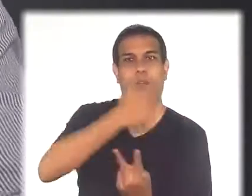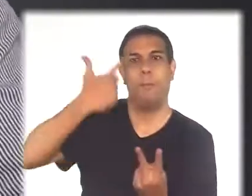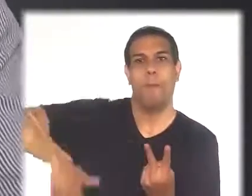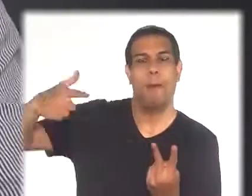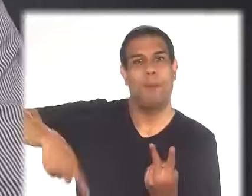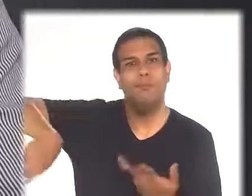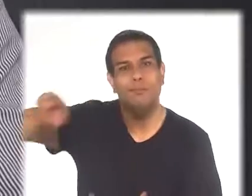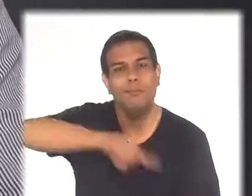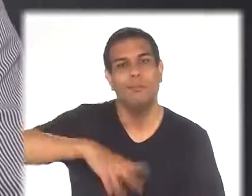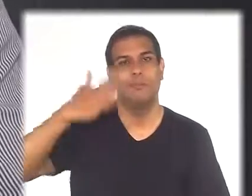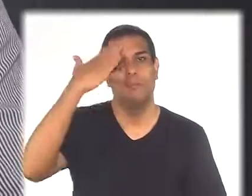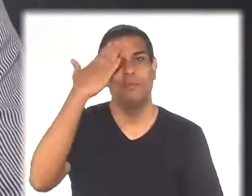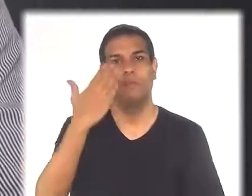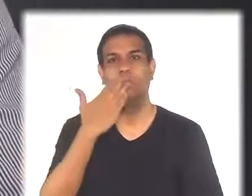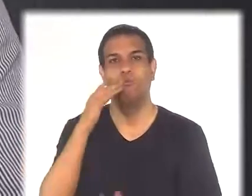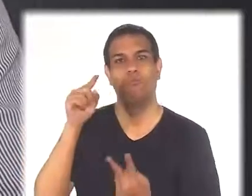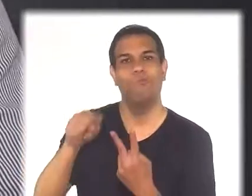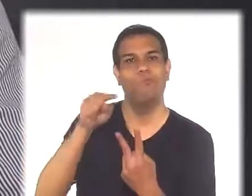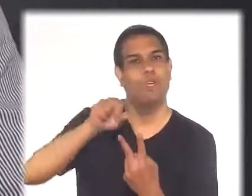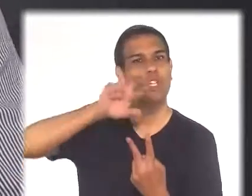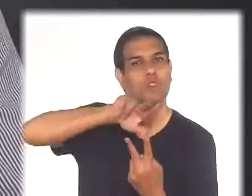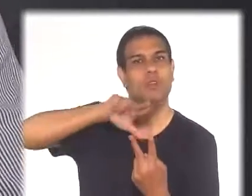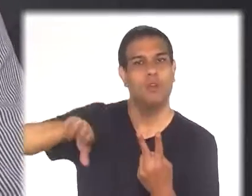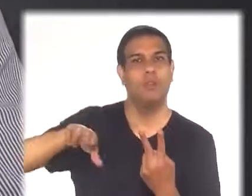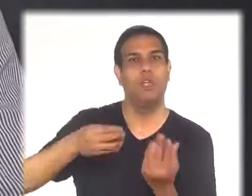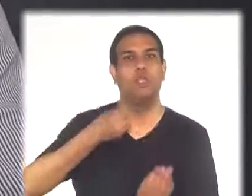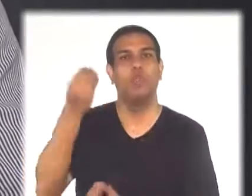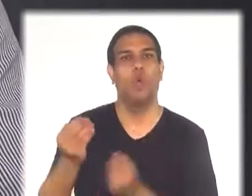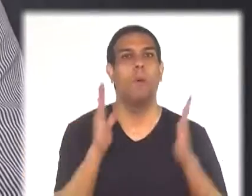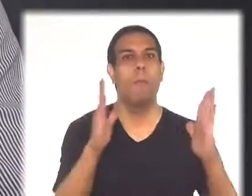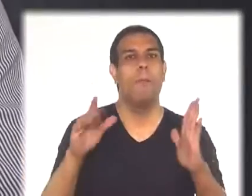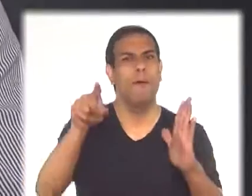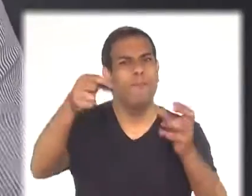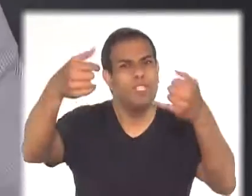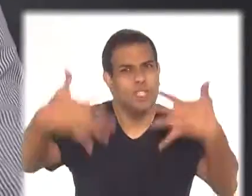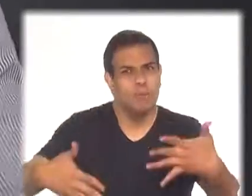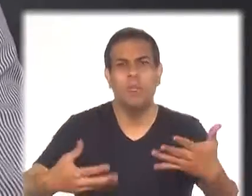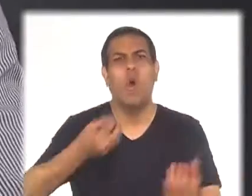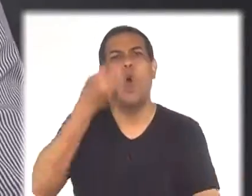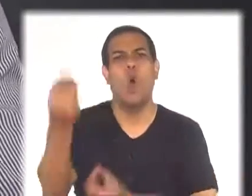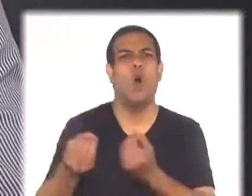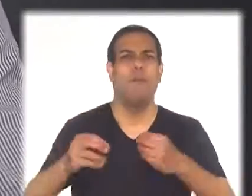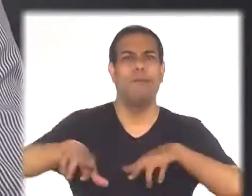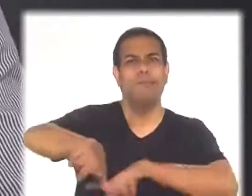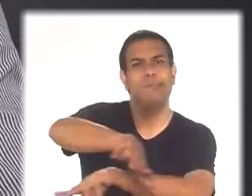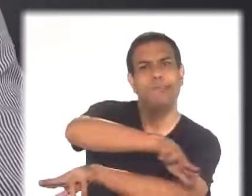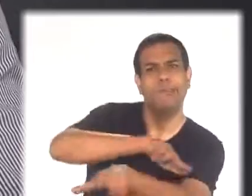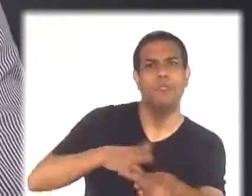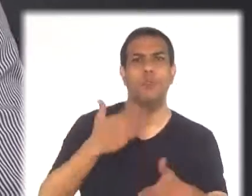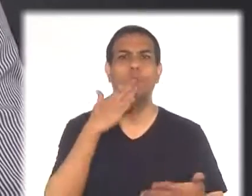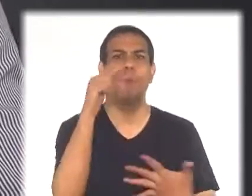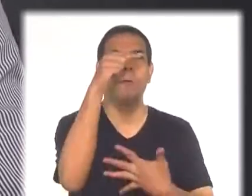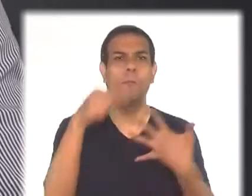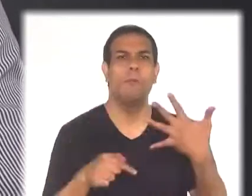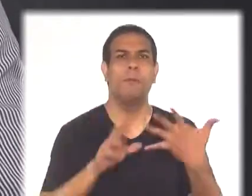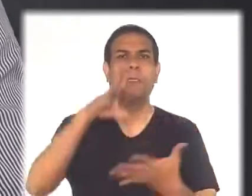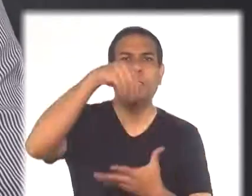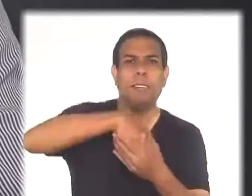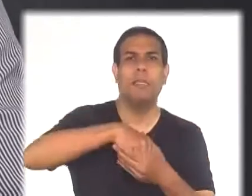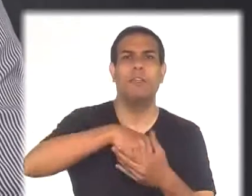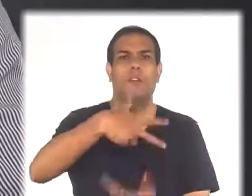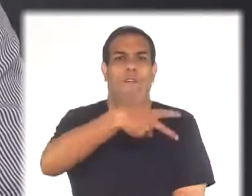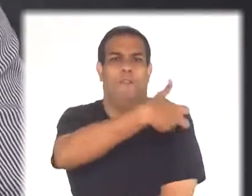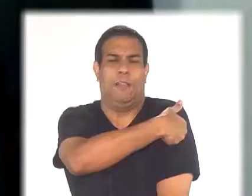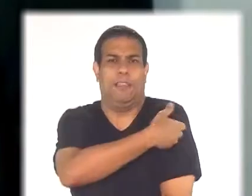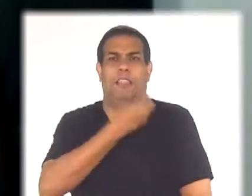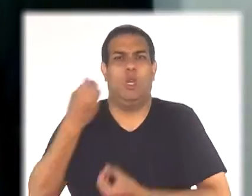alguma consequência? Porque a gente sabe que elas são produzidas de formas diferentes, né? Enfim, queria que você falasse um pouquinho sobre essa diversificação de vacinas no